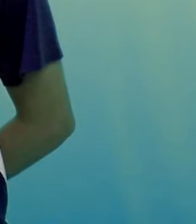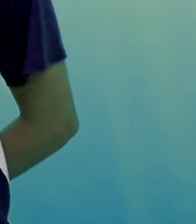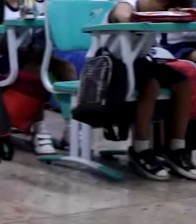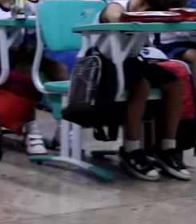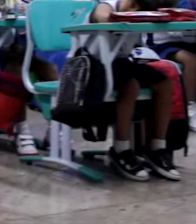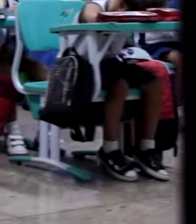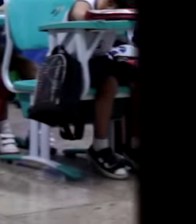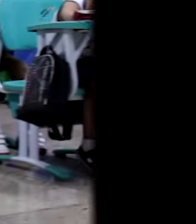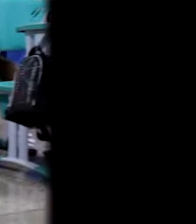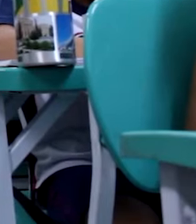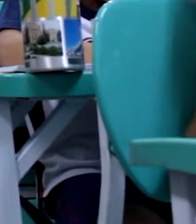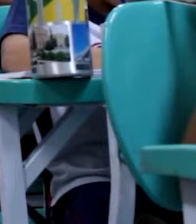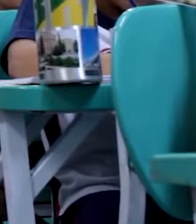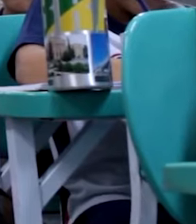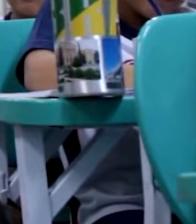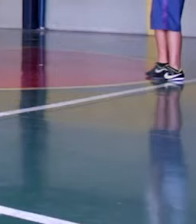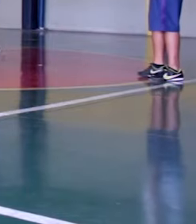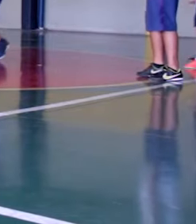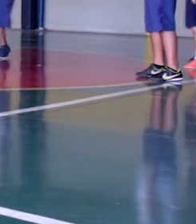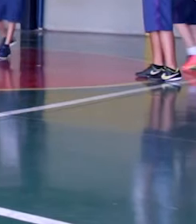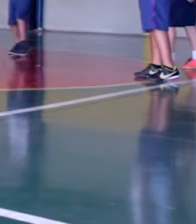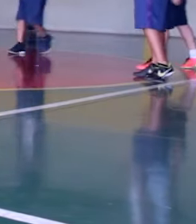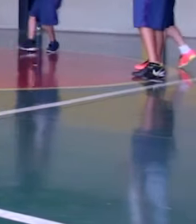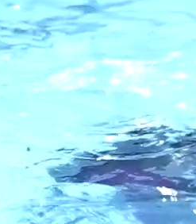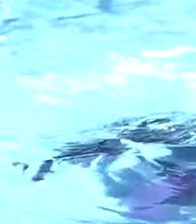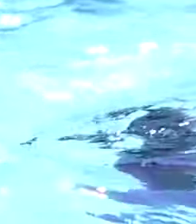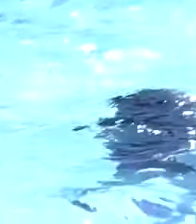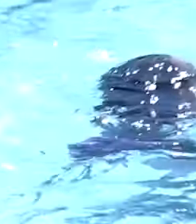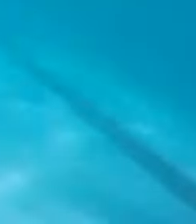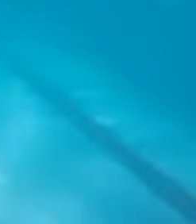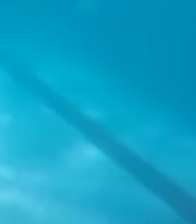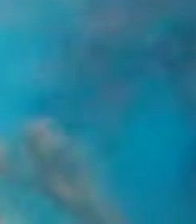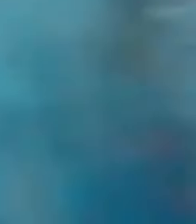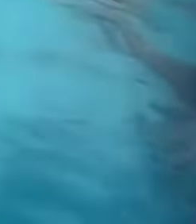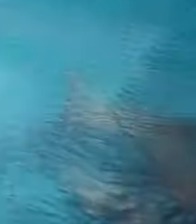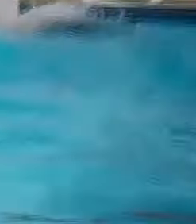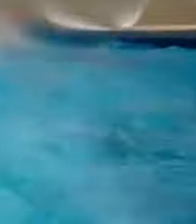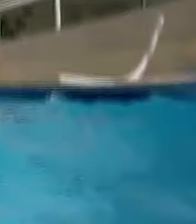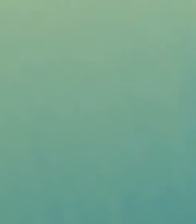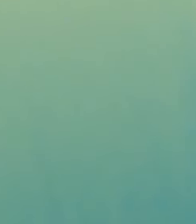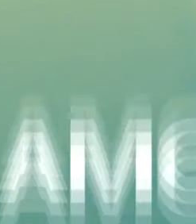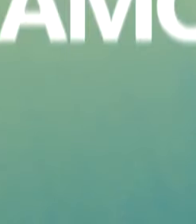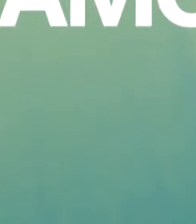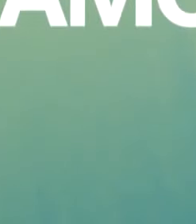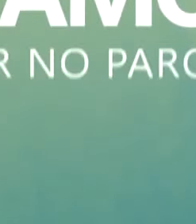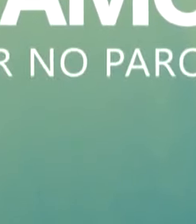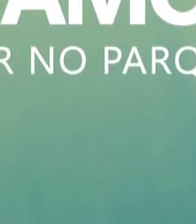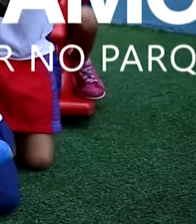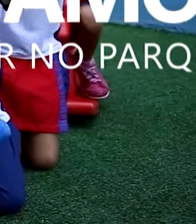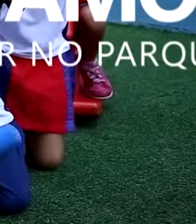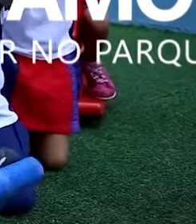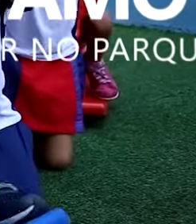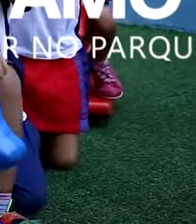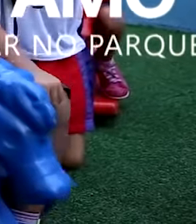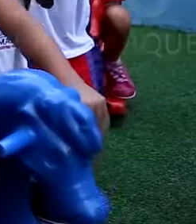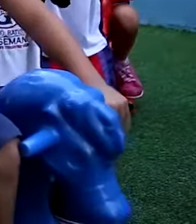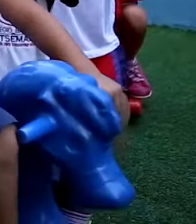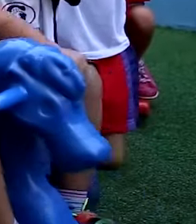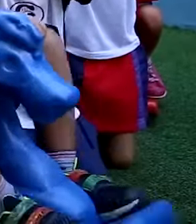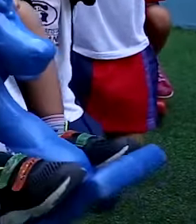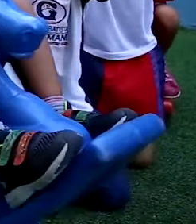Gente. Salas grandes e climatizadas, quadras de esportes e piscina aquecida. Eu amo brincar no